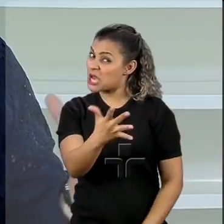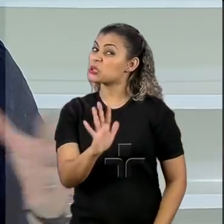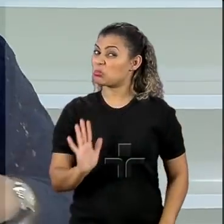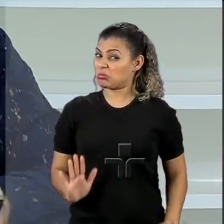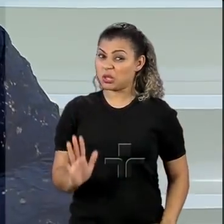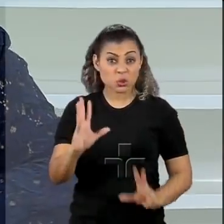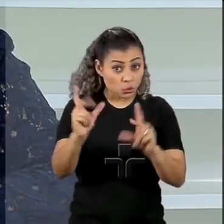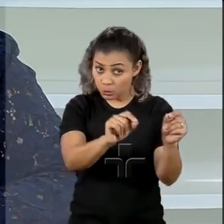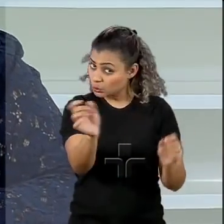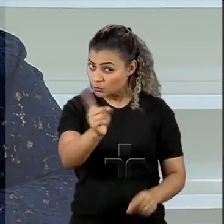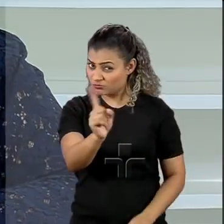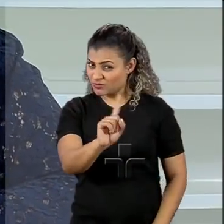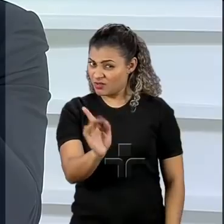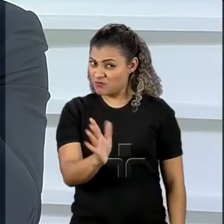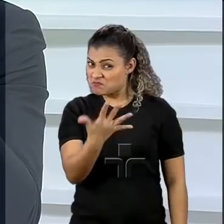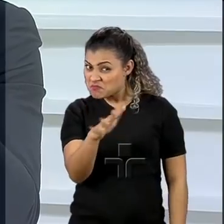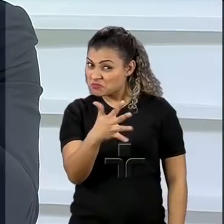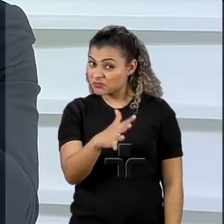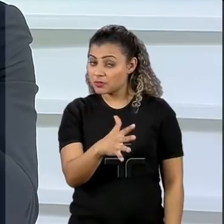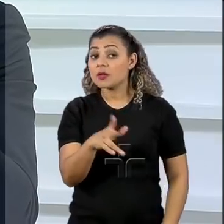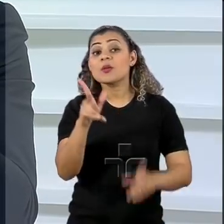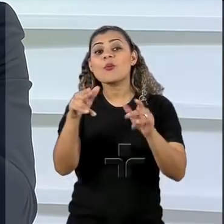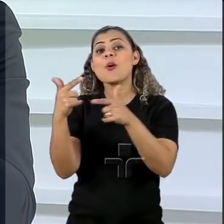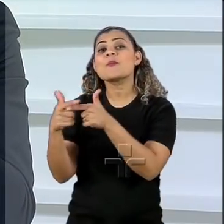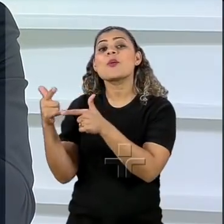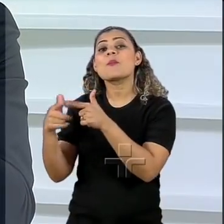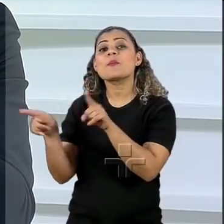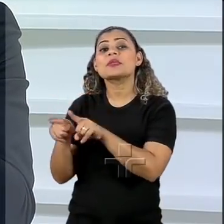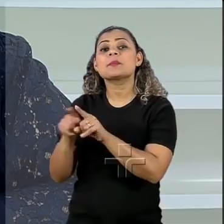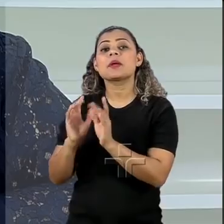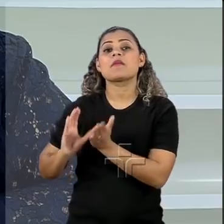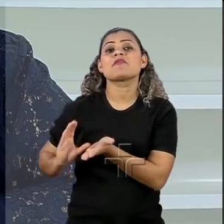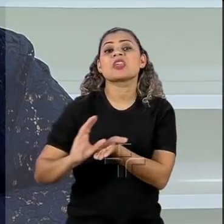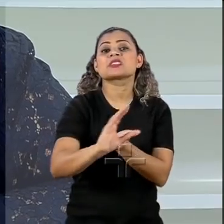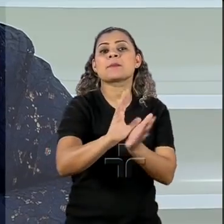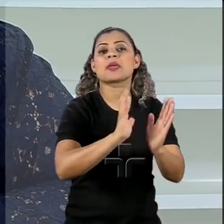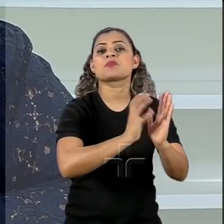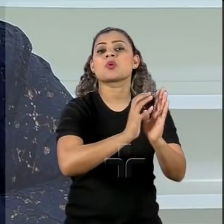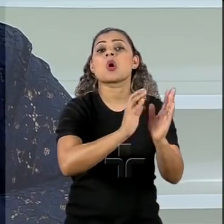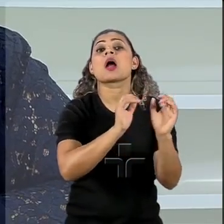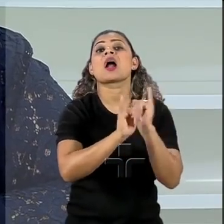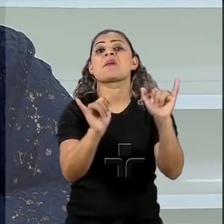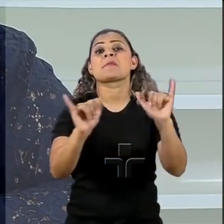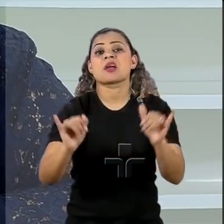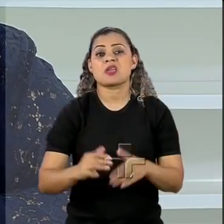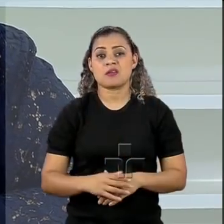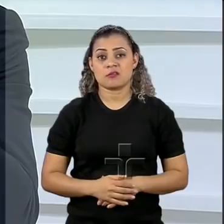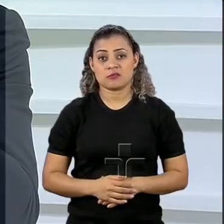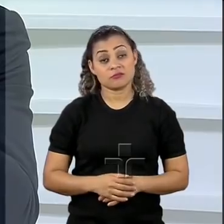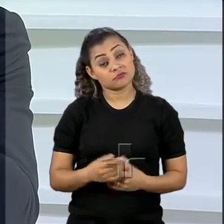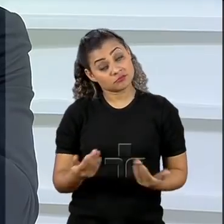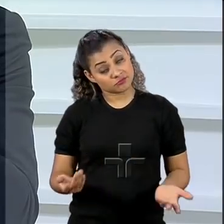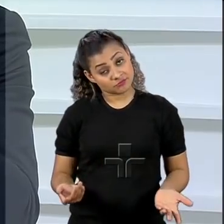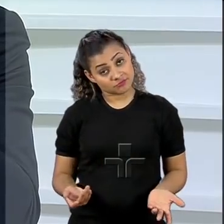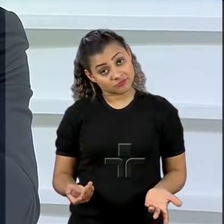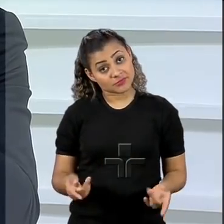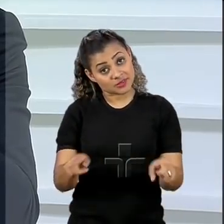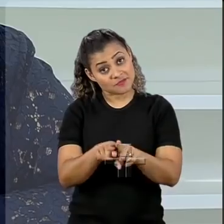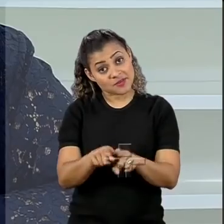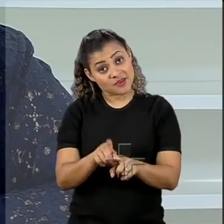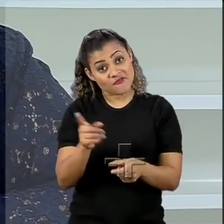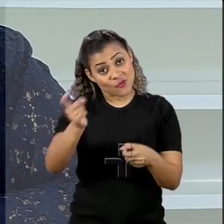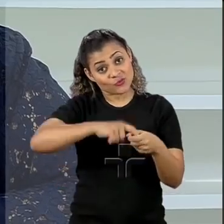parte. E o mesmo problema é o do financiamento de campanhas. Financiamento de campanha. Por empresas que mesma foi coisa. julgado inconstitucional. De forma